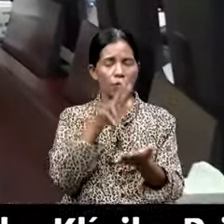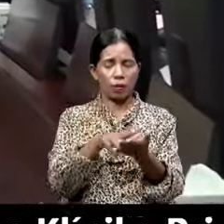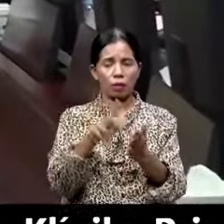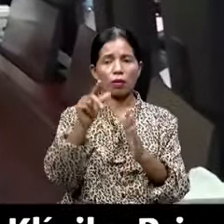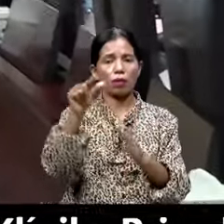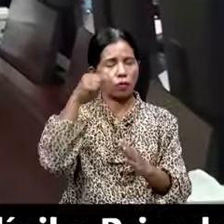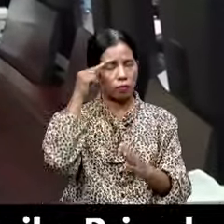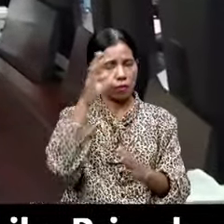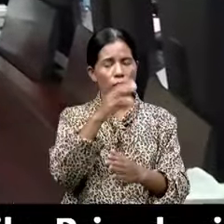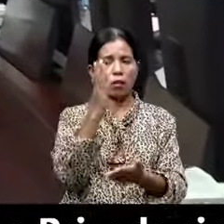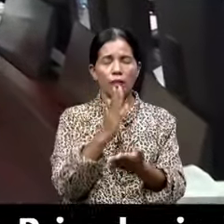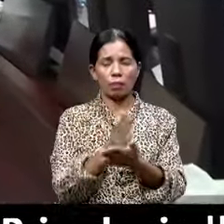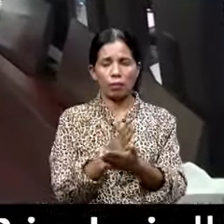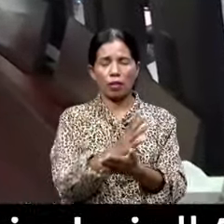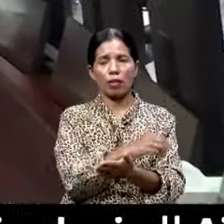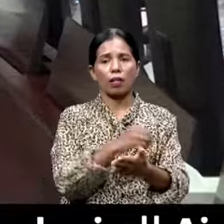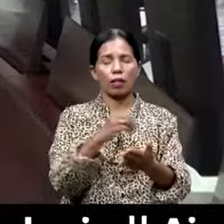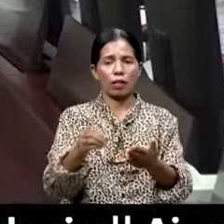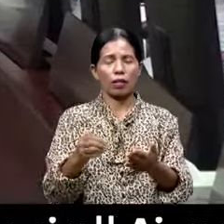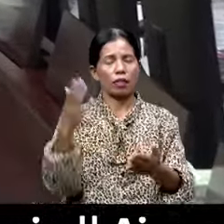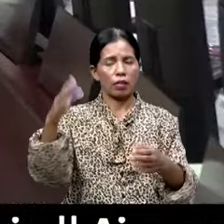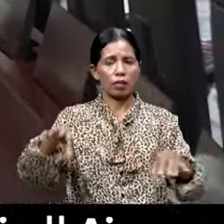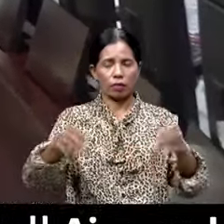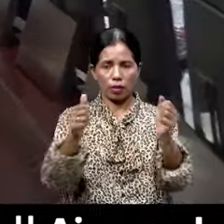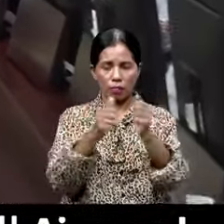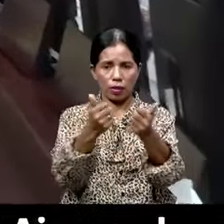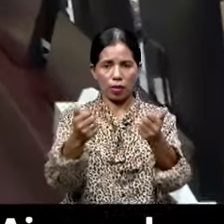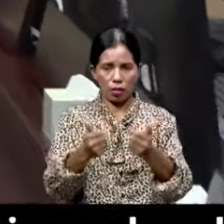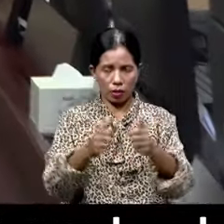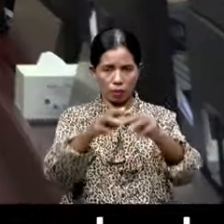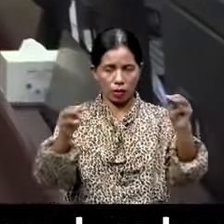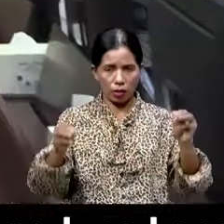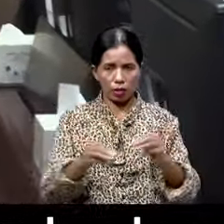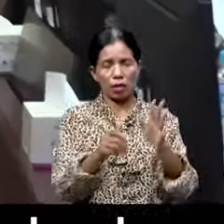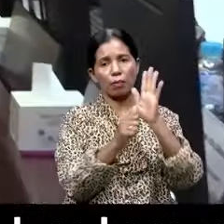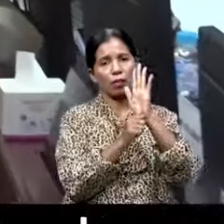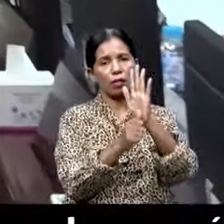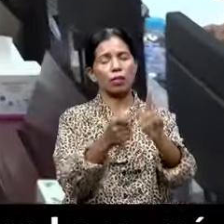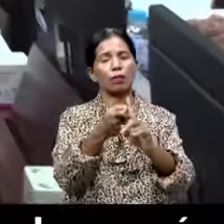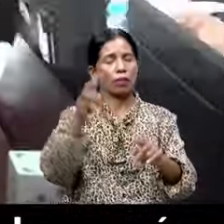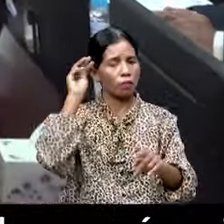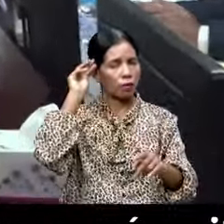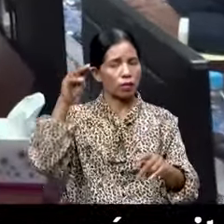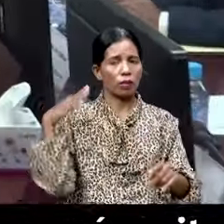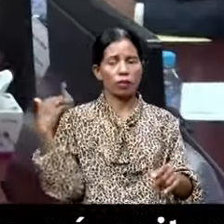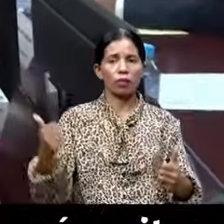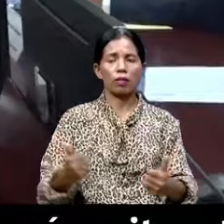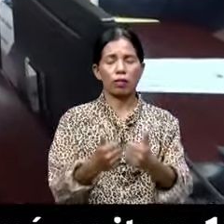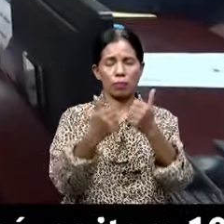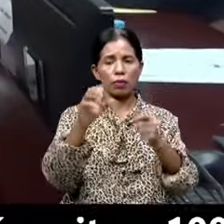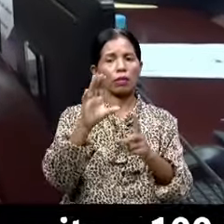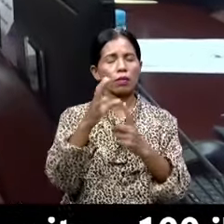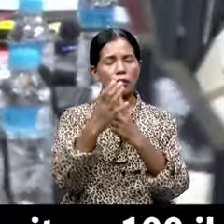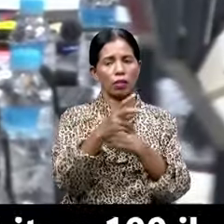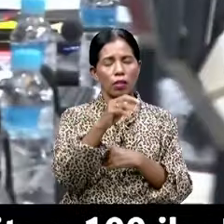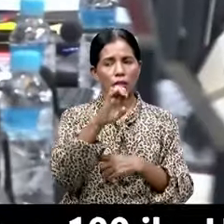a prevenção ato ilícito, NBE e a relação com artes marciais, NBE apresenta o Ministro de Juventude e Desporto, Arte e Cultura, Nelly